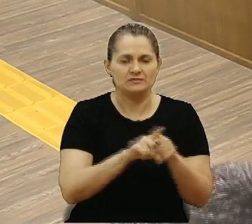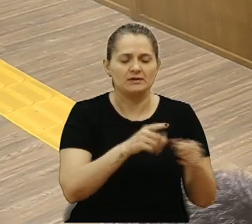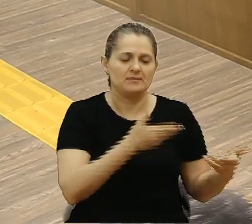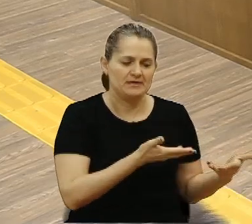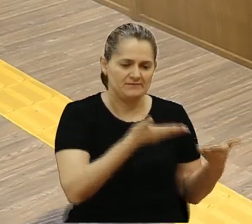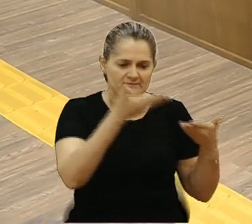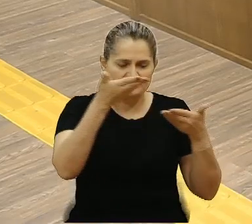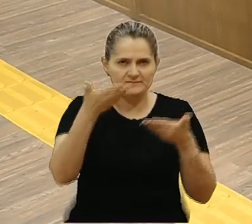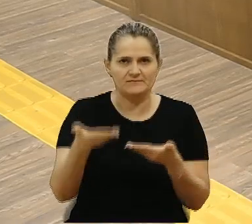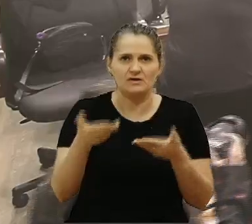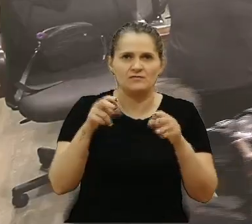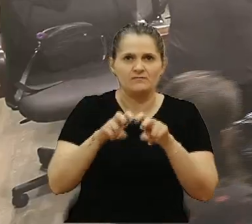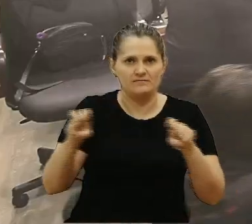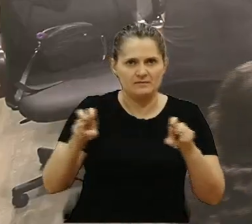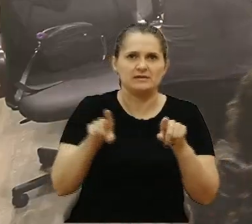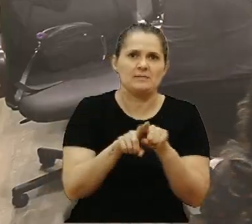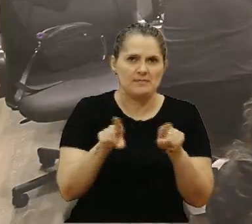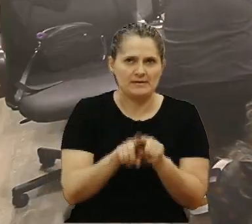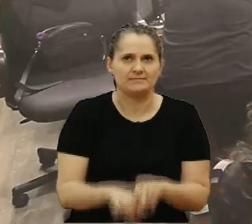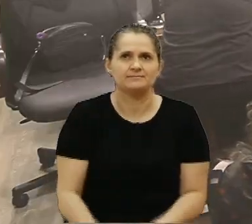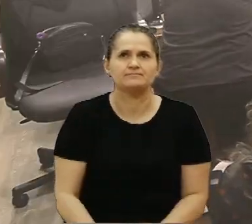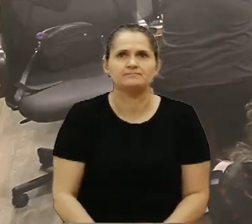a integrar a mesa.